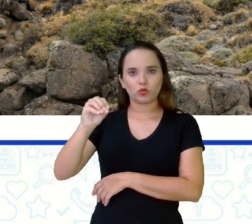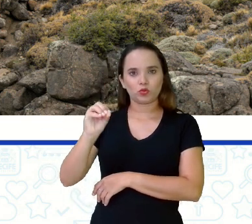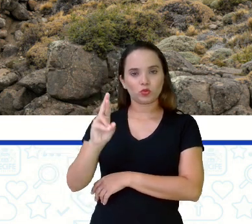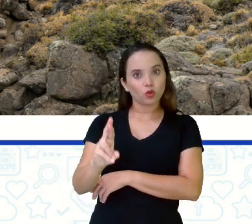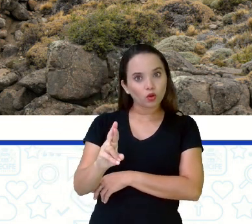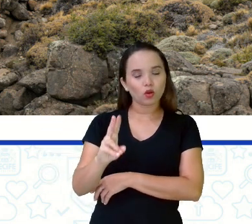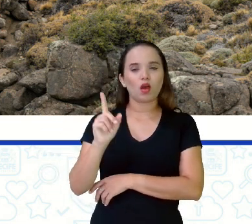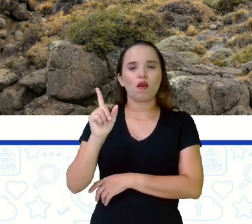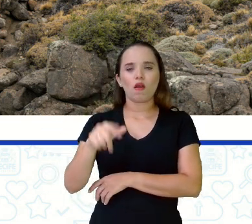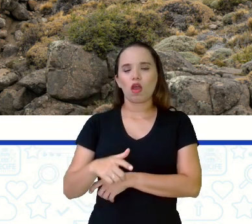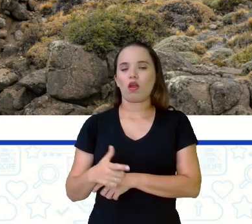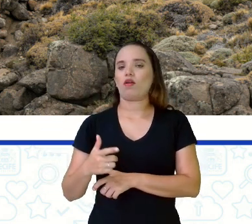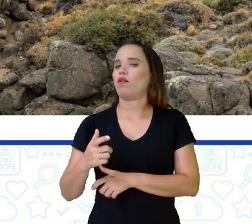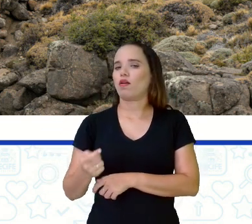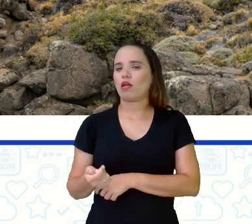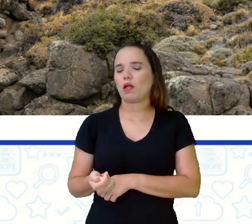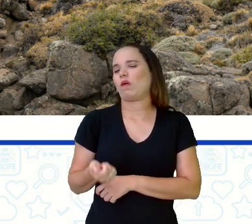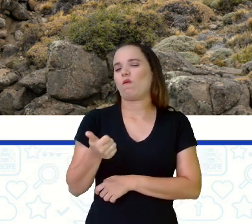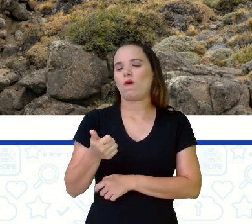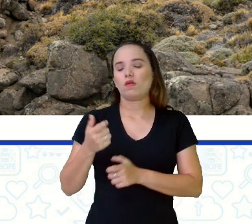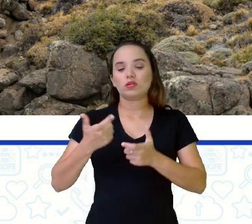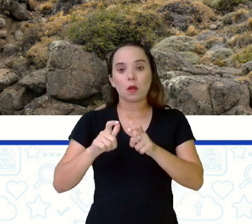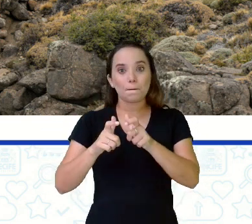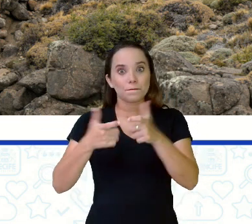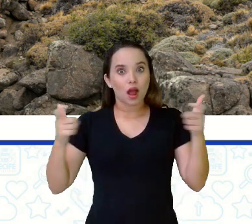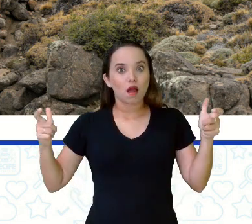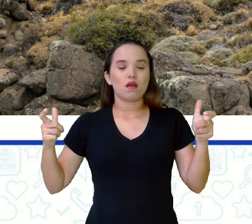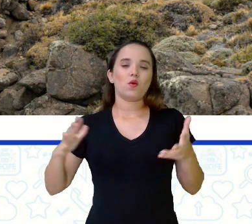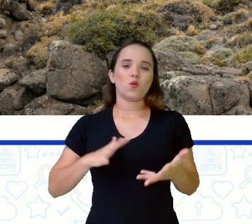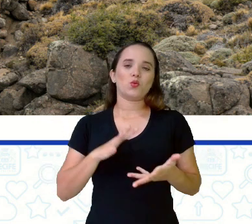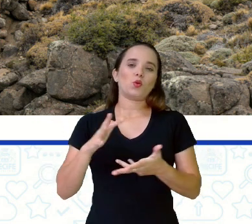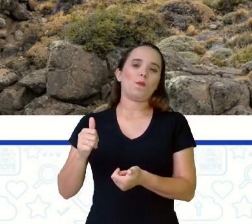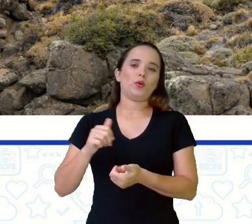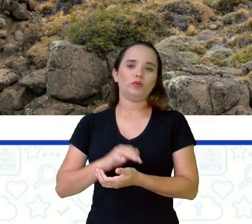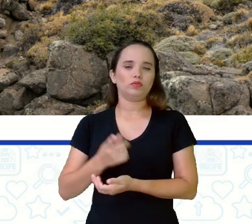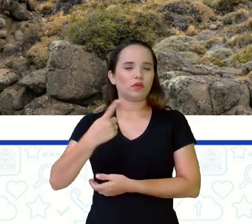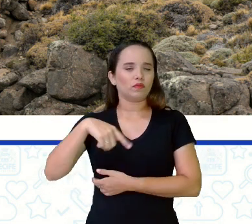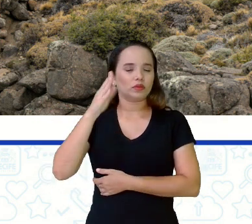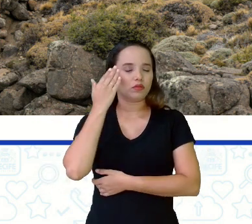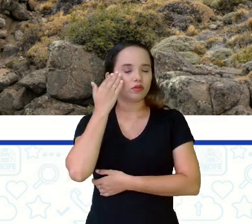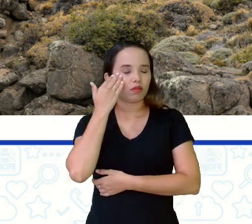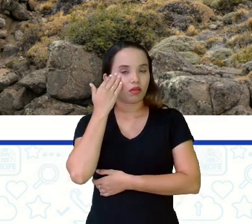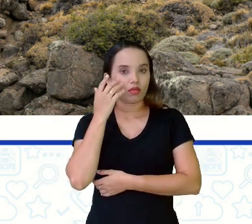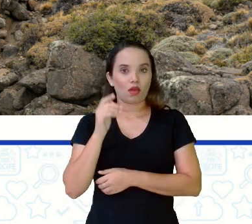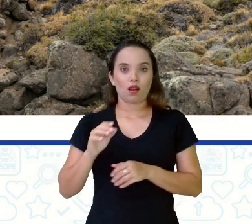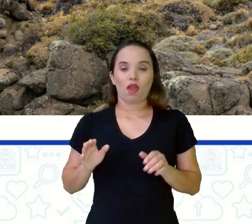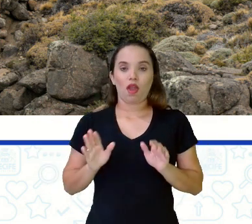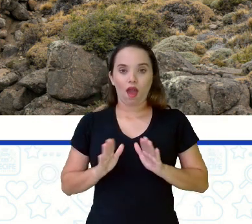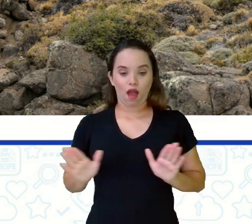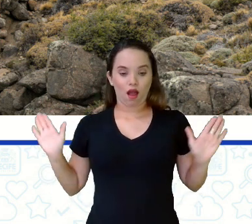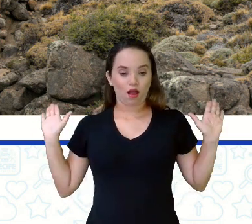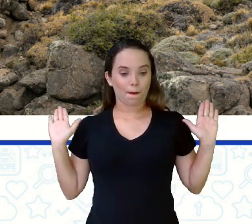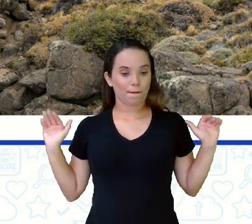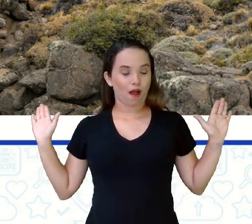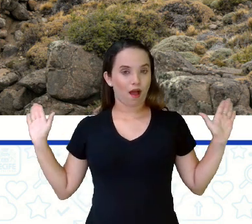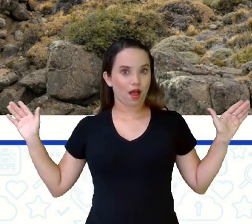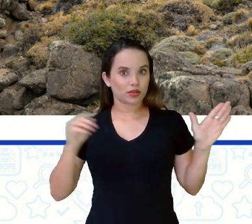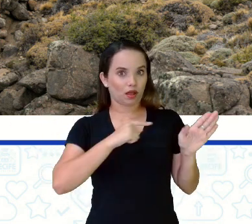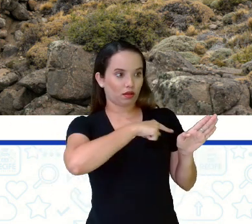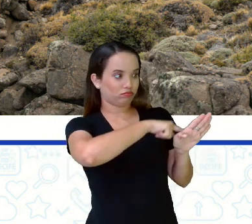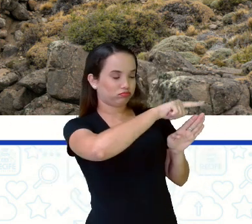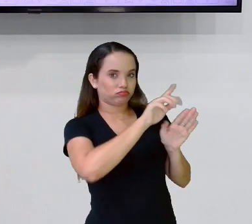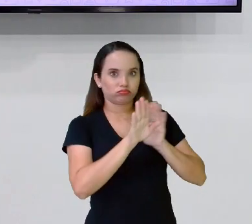das maiores aves do mundo, né? Para vocês terem uma ideia, as asas dela abertas, né?